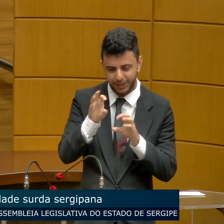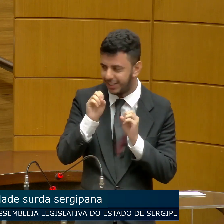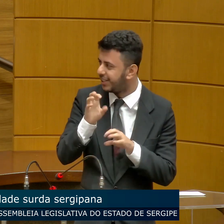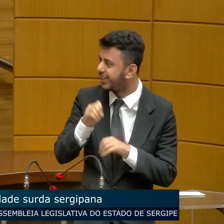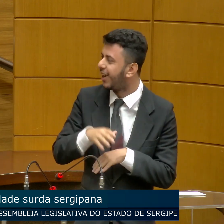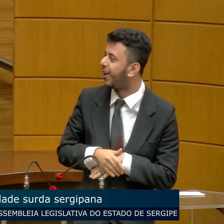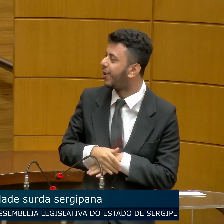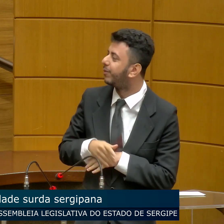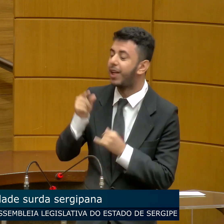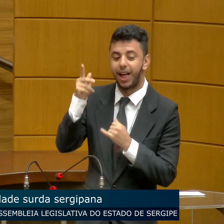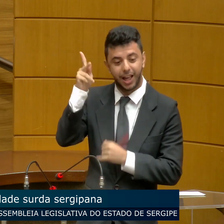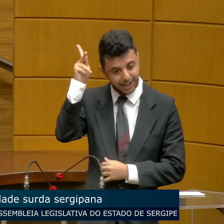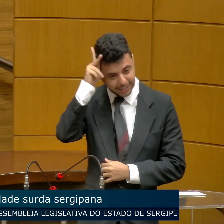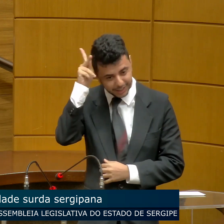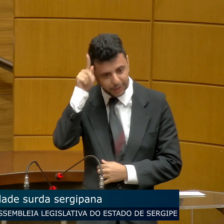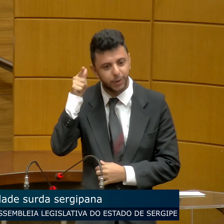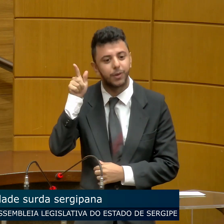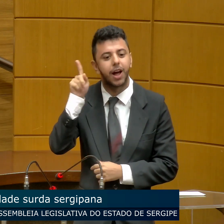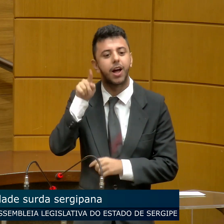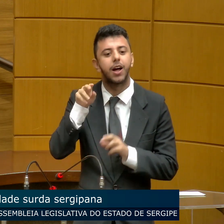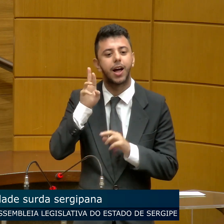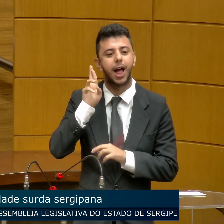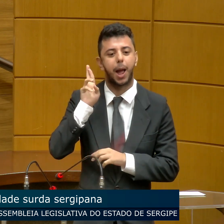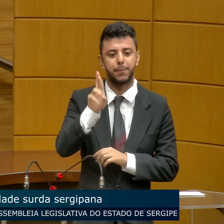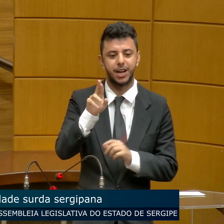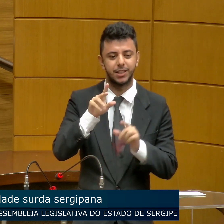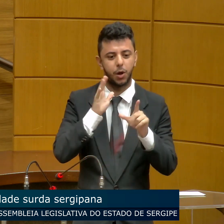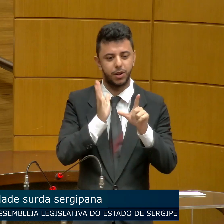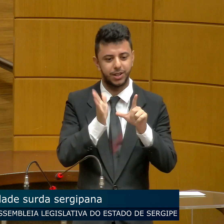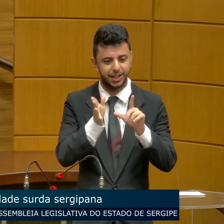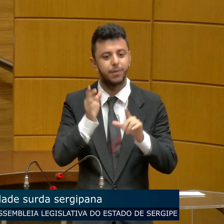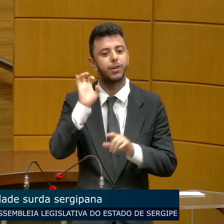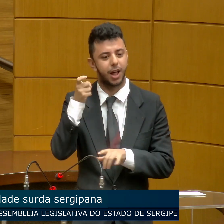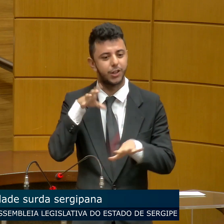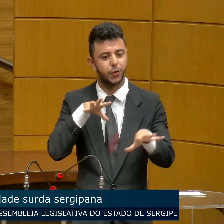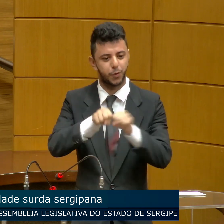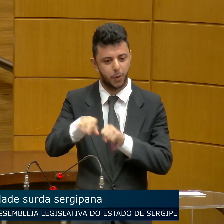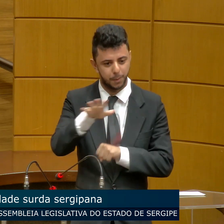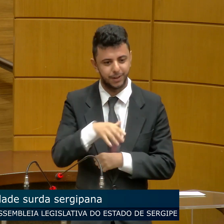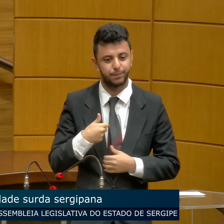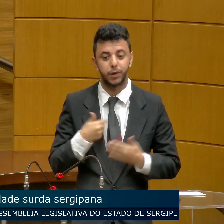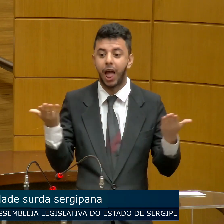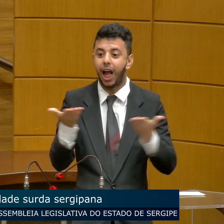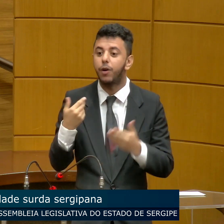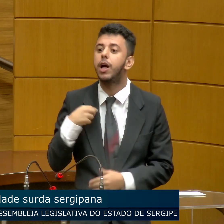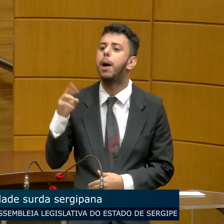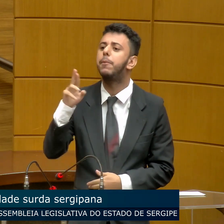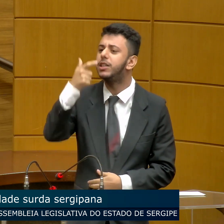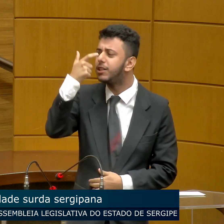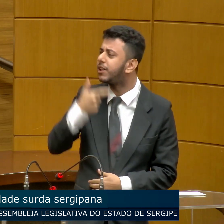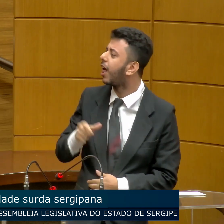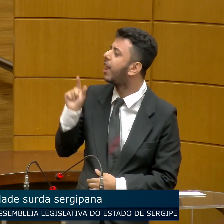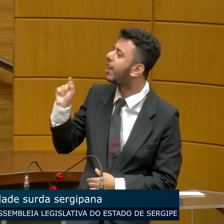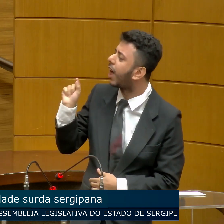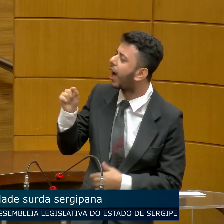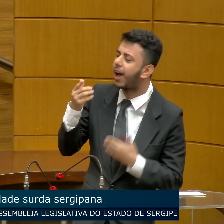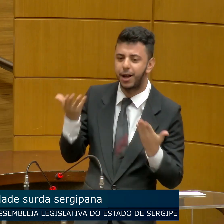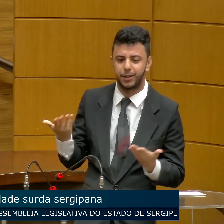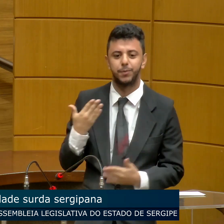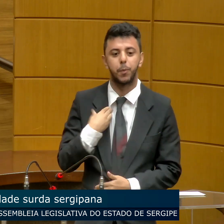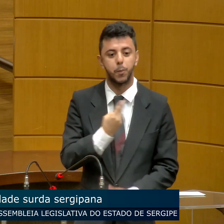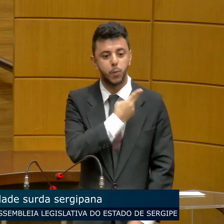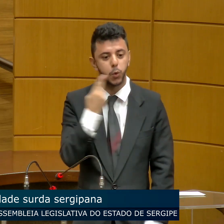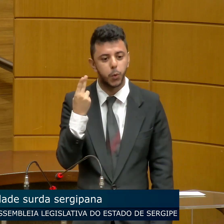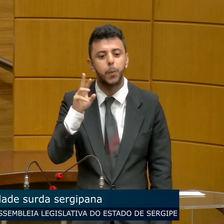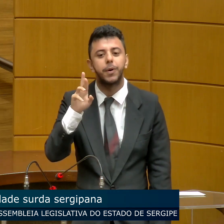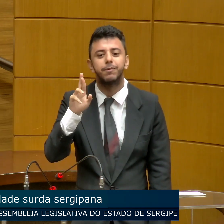da universidade, também Rubivânia, né, que também é colega, estudou comigo